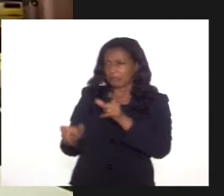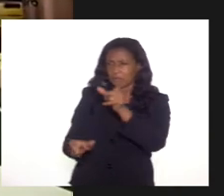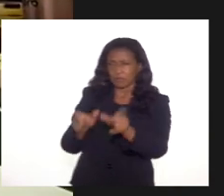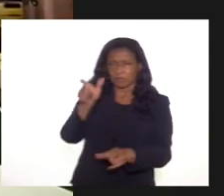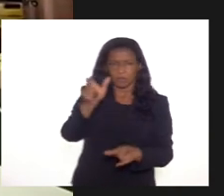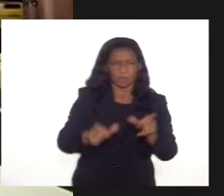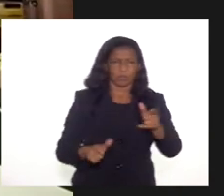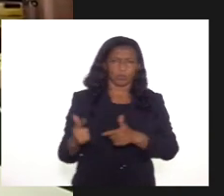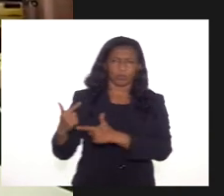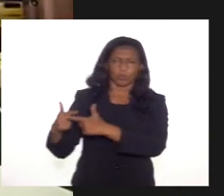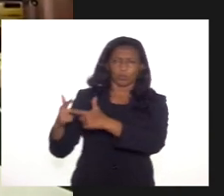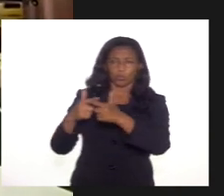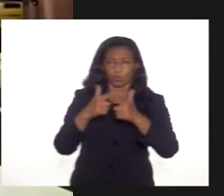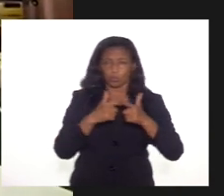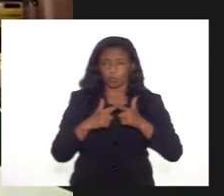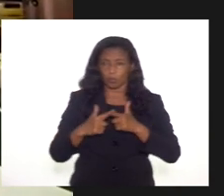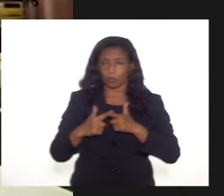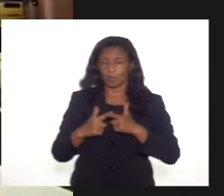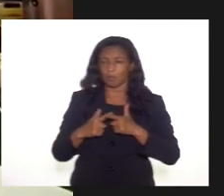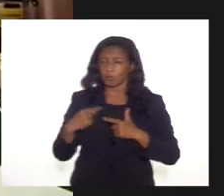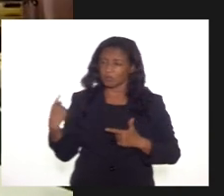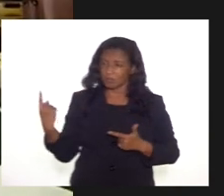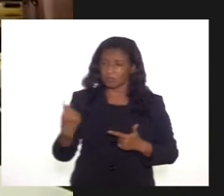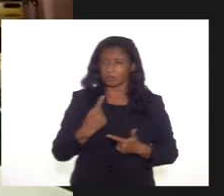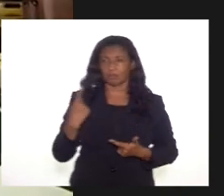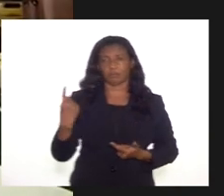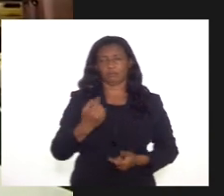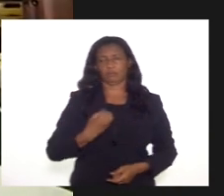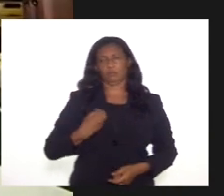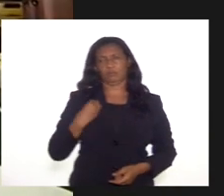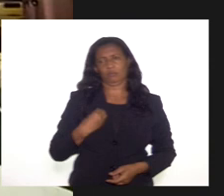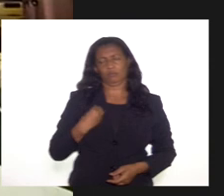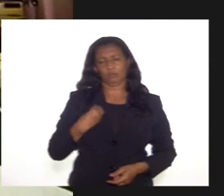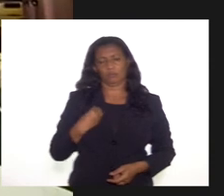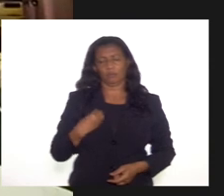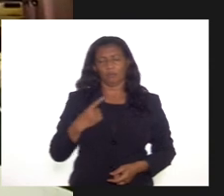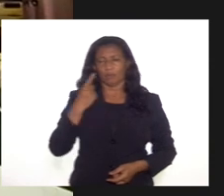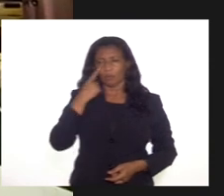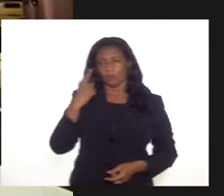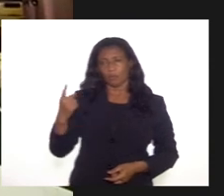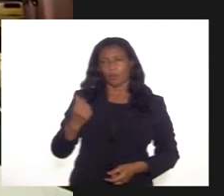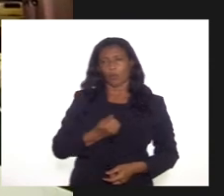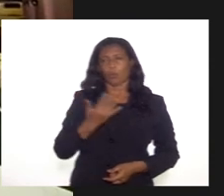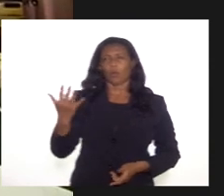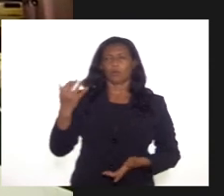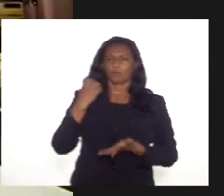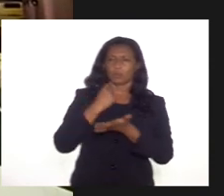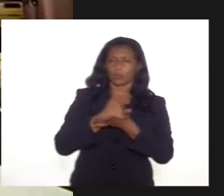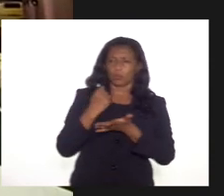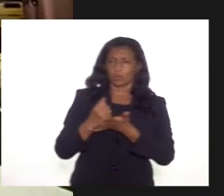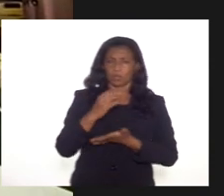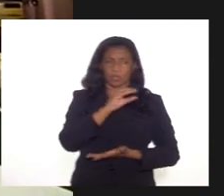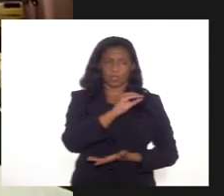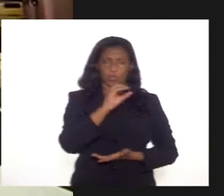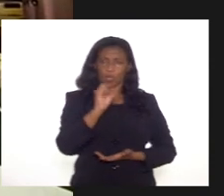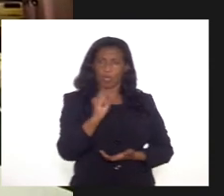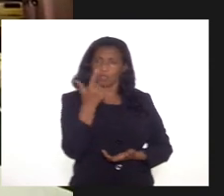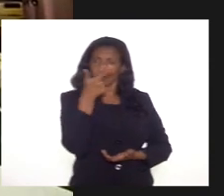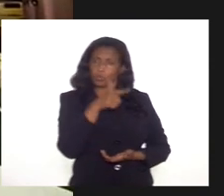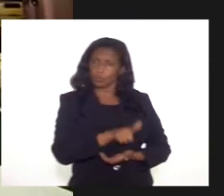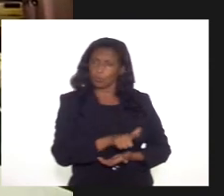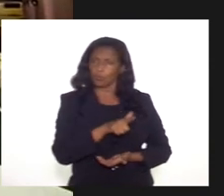que a gente está enfrentando. Então, ver o quanto que esses contratos das OS de novo